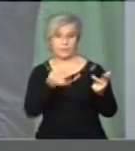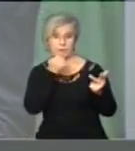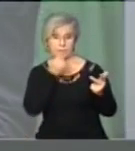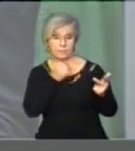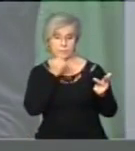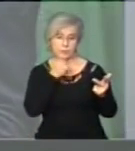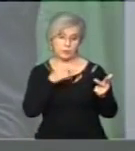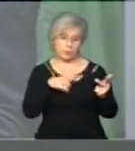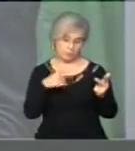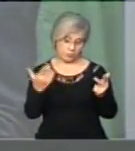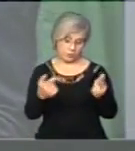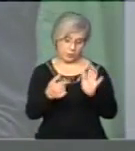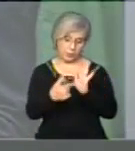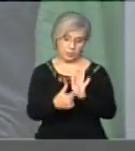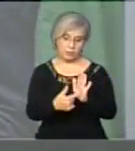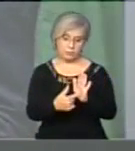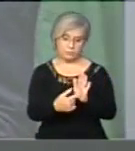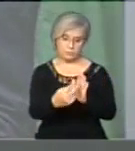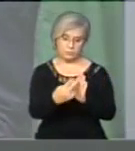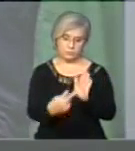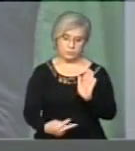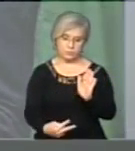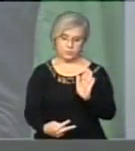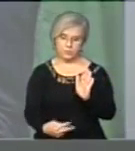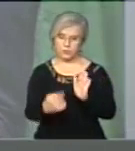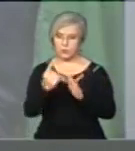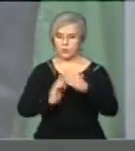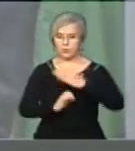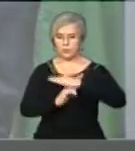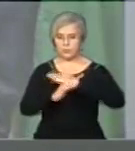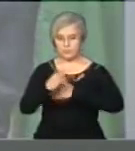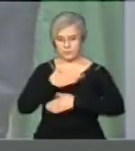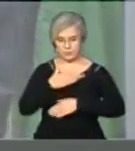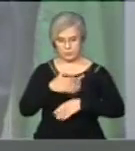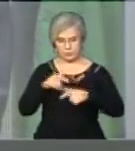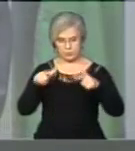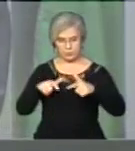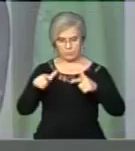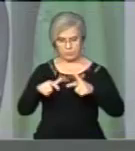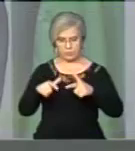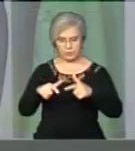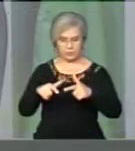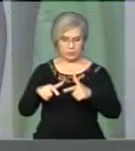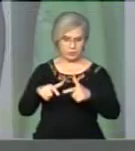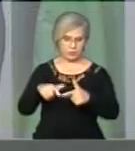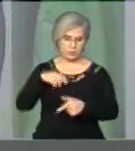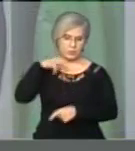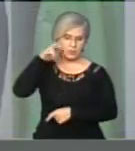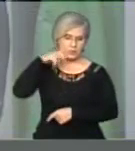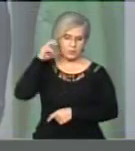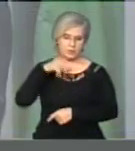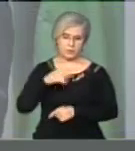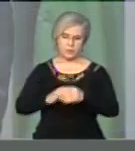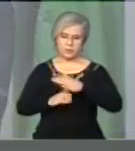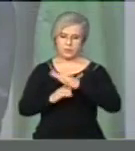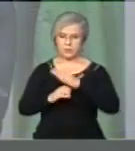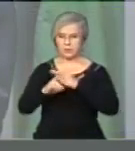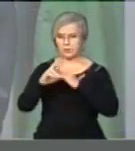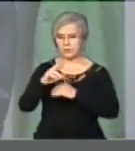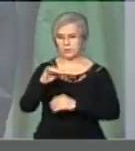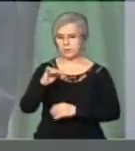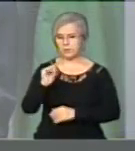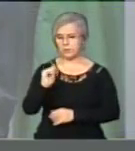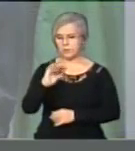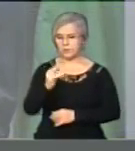eu trago aqui uma empresa da minha terra, a empresa Riachuelo Guararapes,